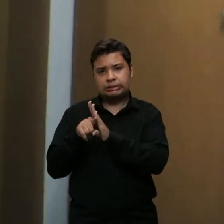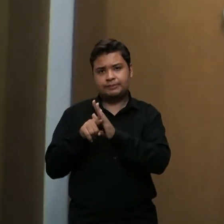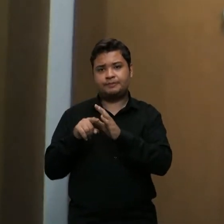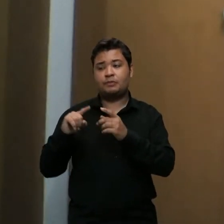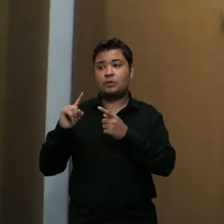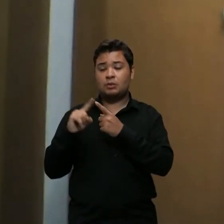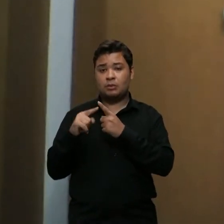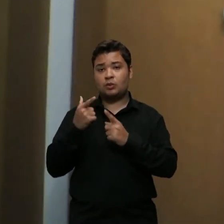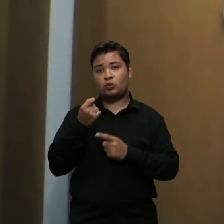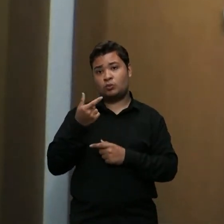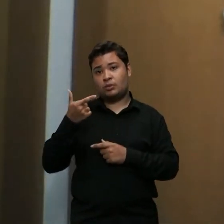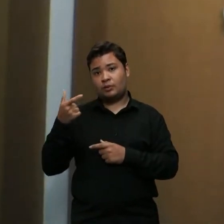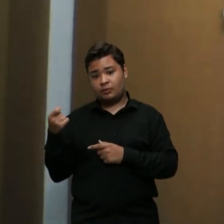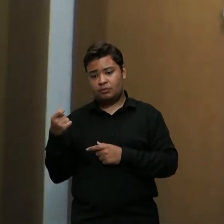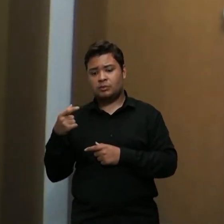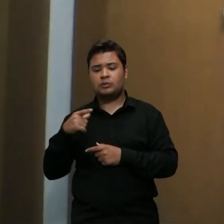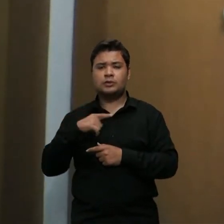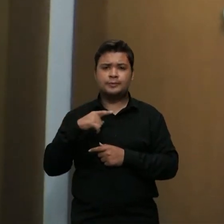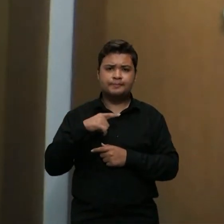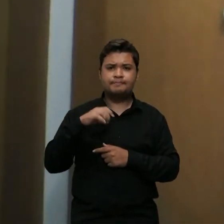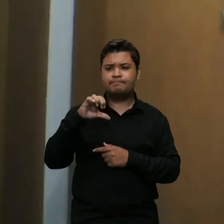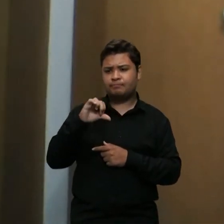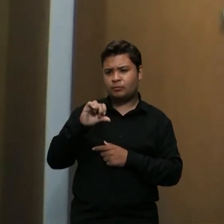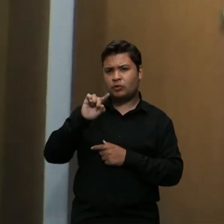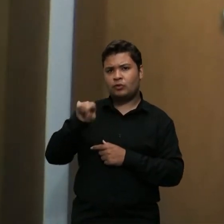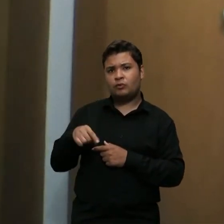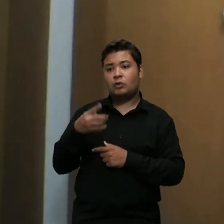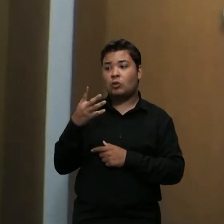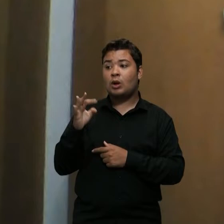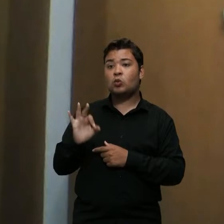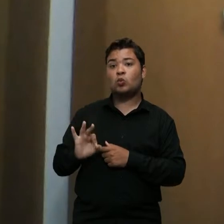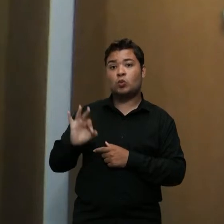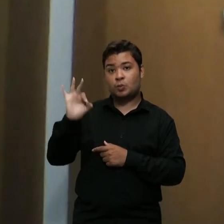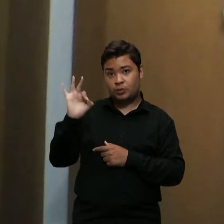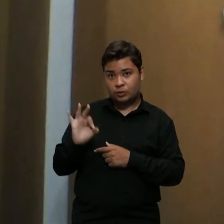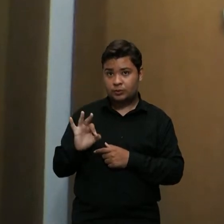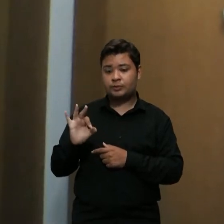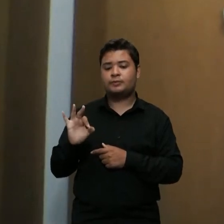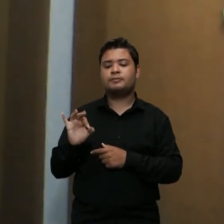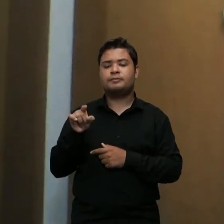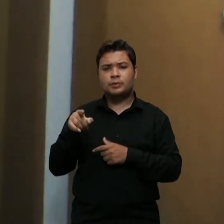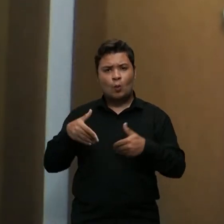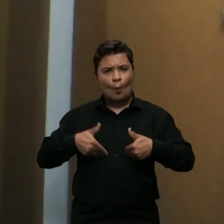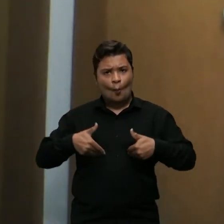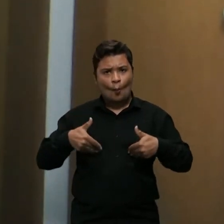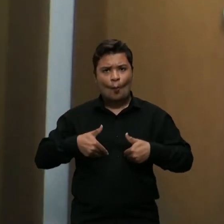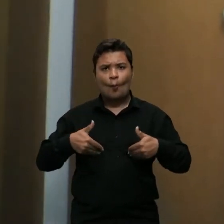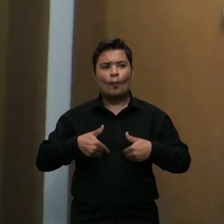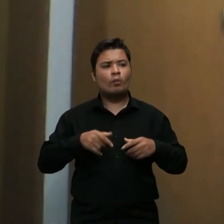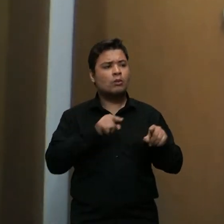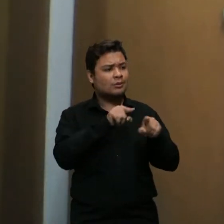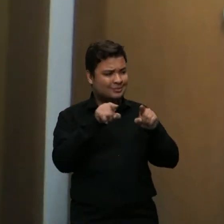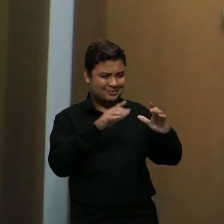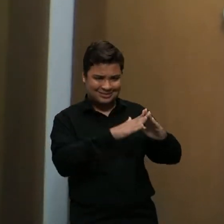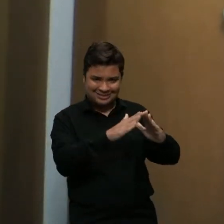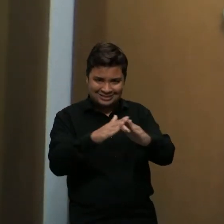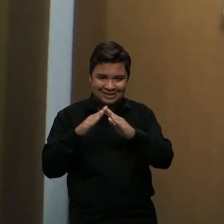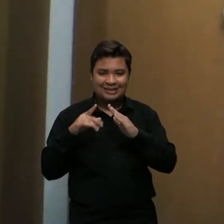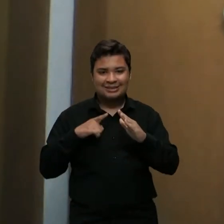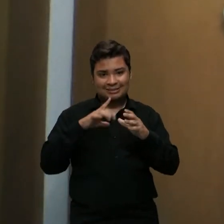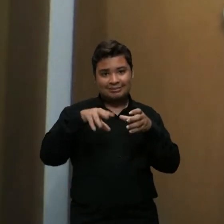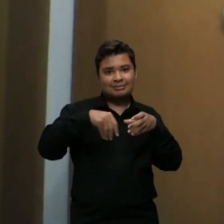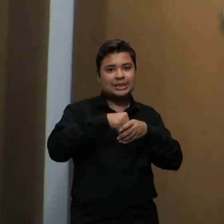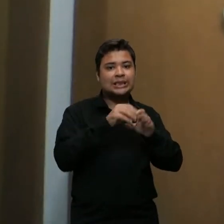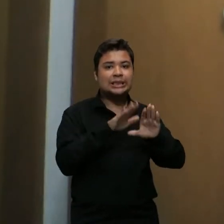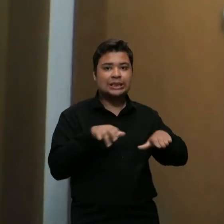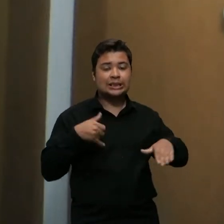2020, apresentando aí mais ou menos 9,4% né, de fome, né, nesses domicílios com crianças menores de